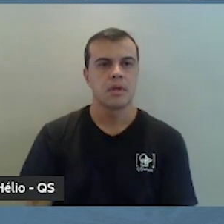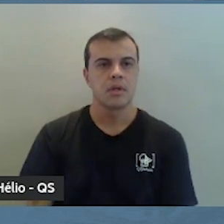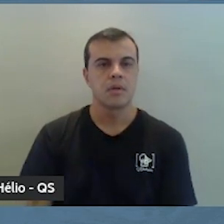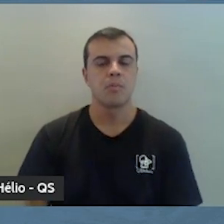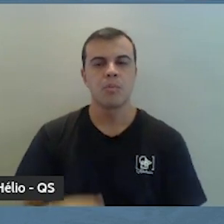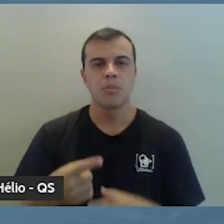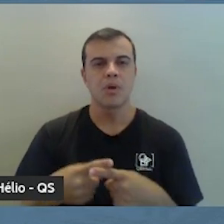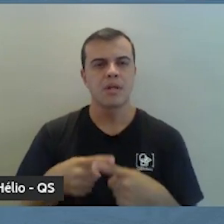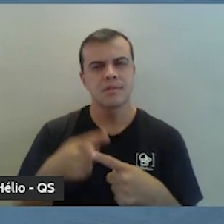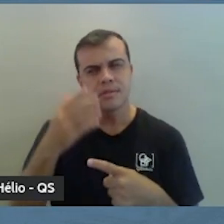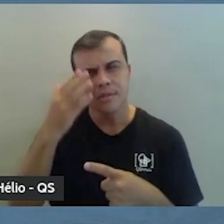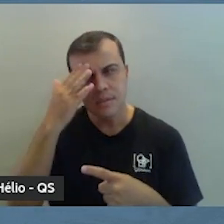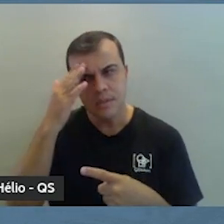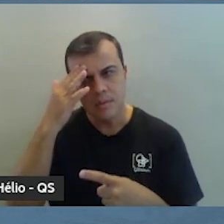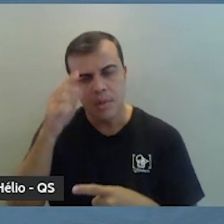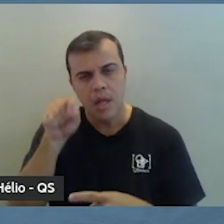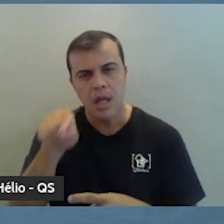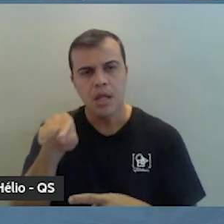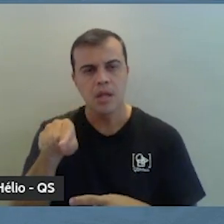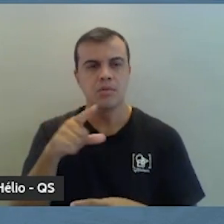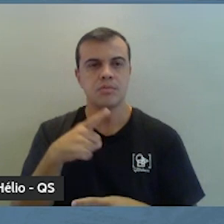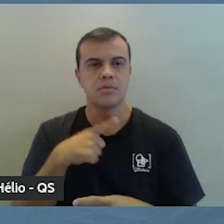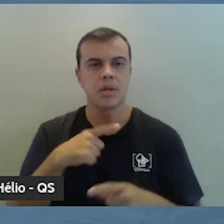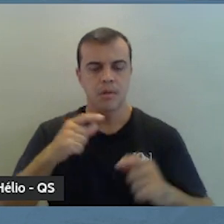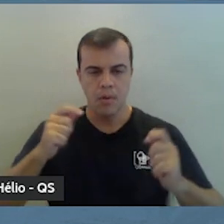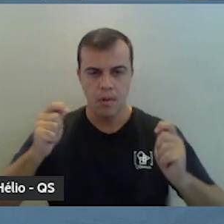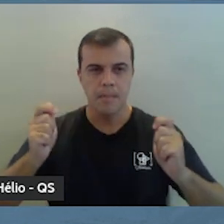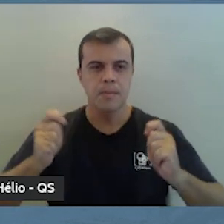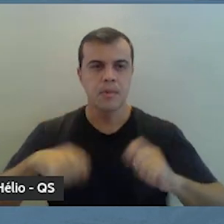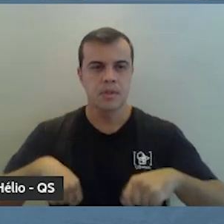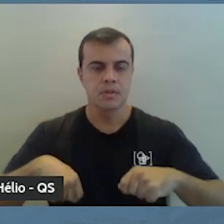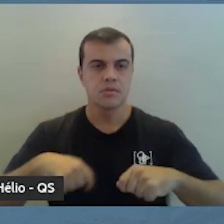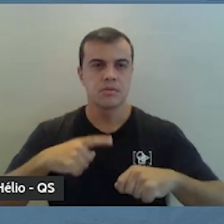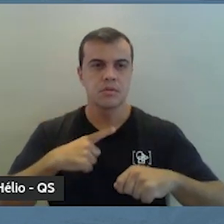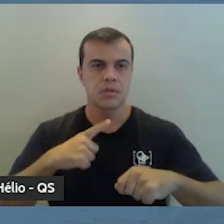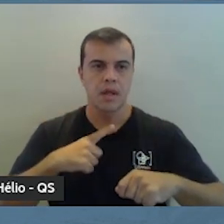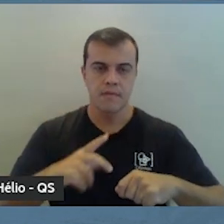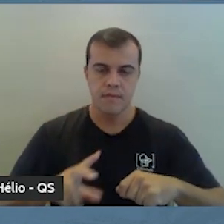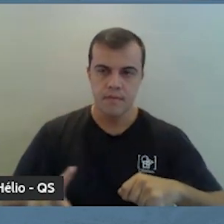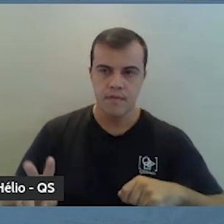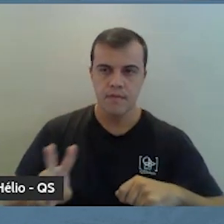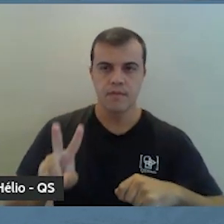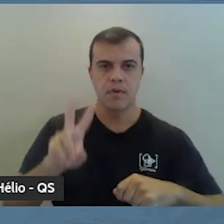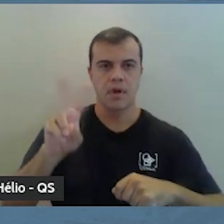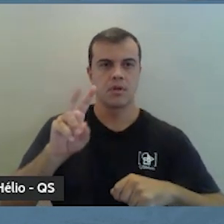porque sabe que aquilo ali tem um potencial, tem um valor